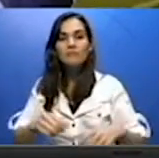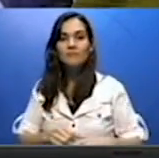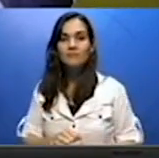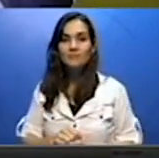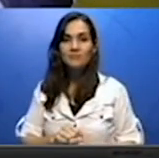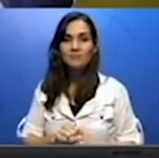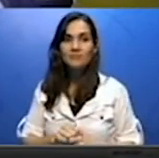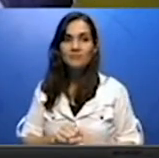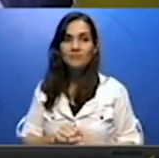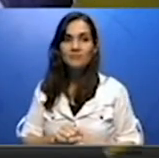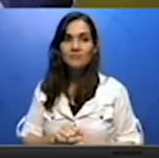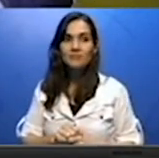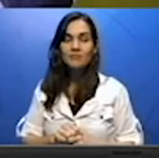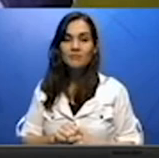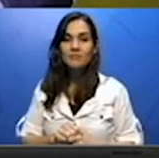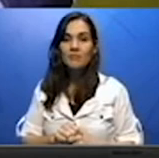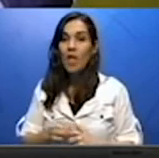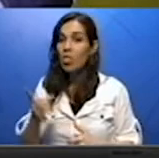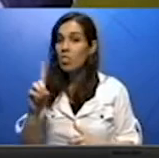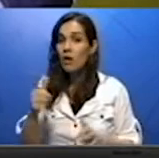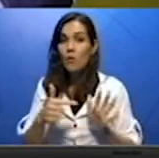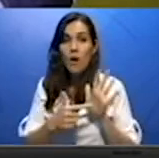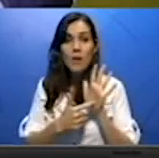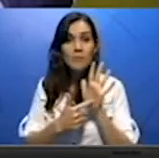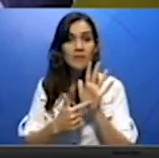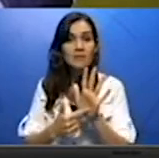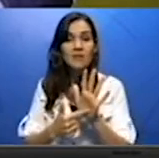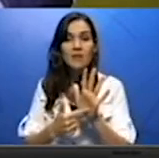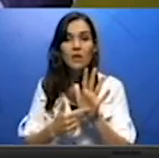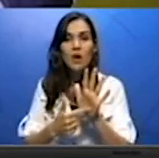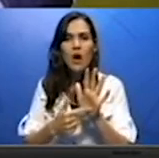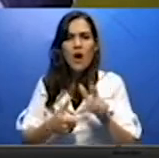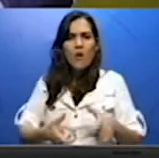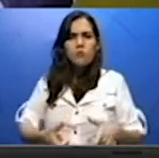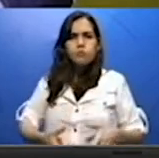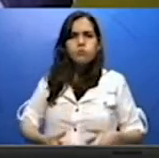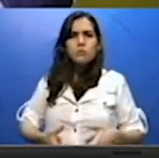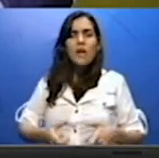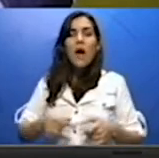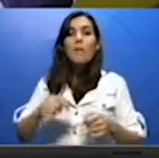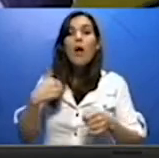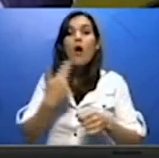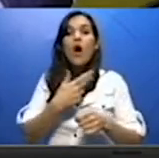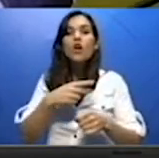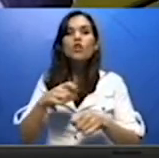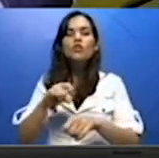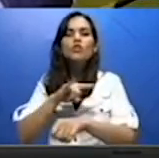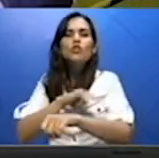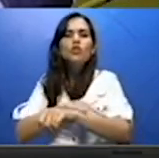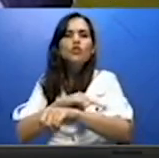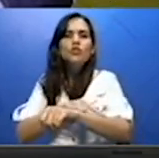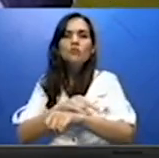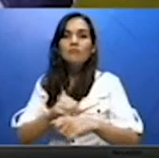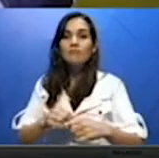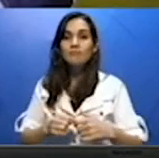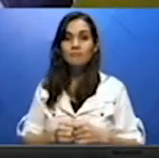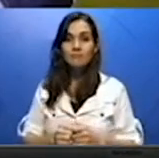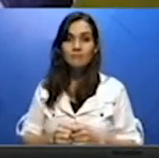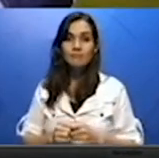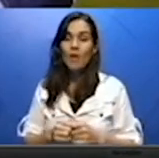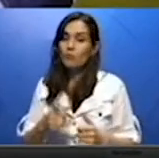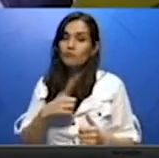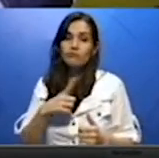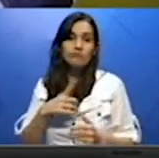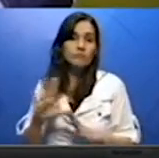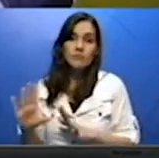isso aves também não apresentam a bexiga urinária que é um local que nós temos que quando estamos com vontade de urinar